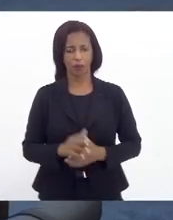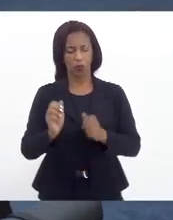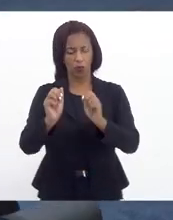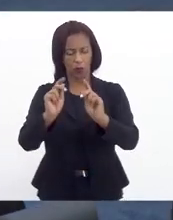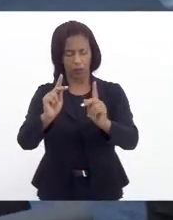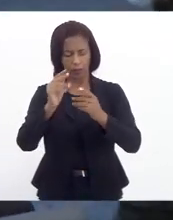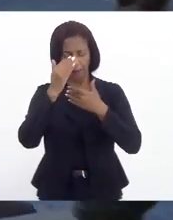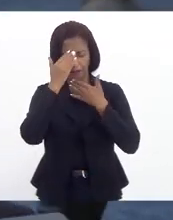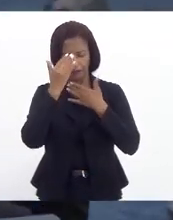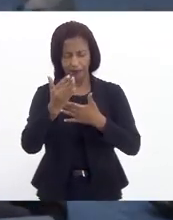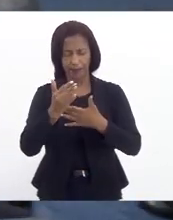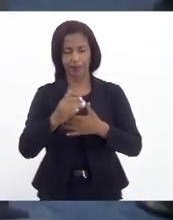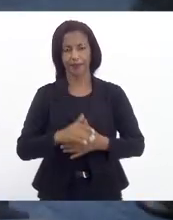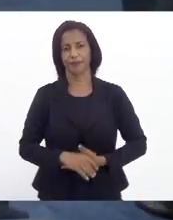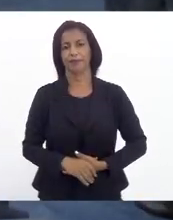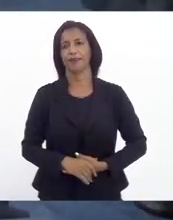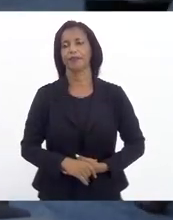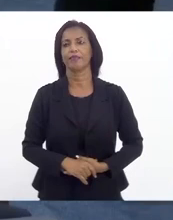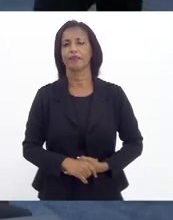Obrigado, Vano. Obrigado, Vano.